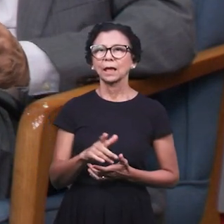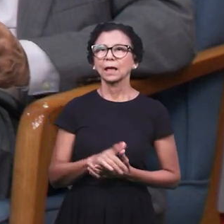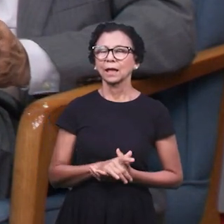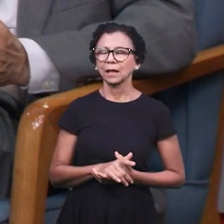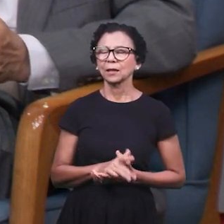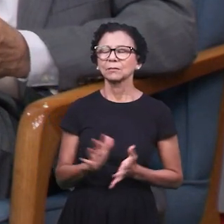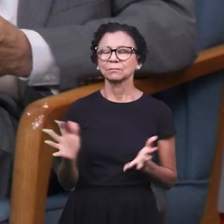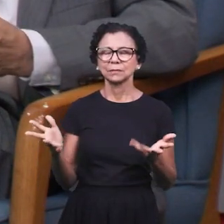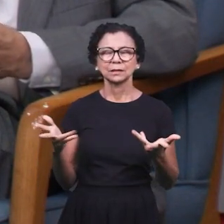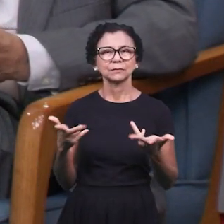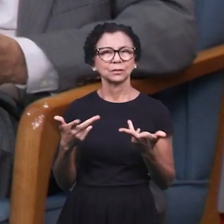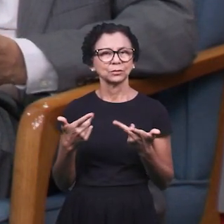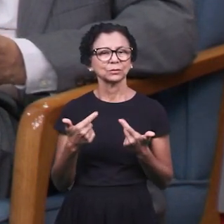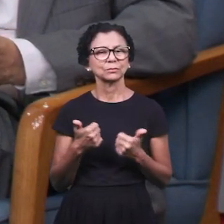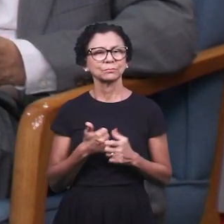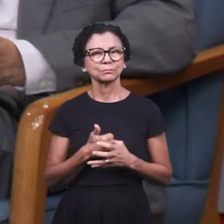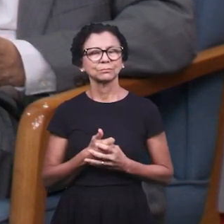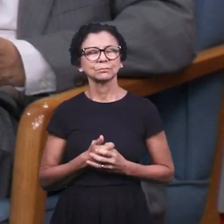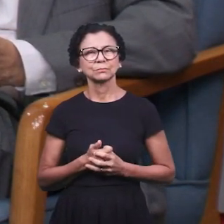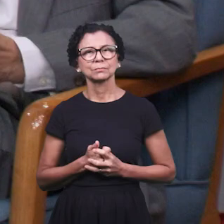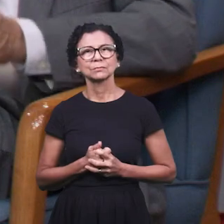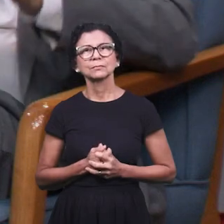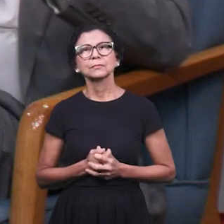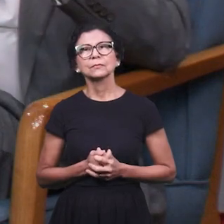É uma coisa extraordinária.